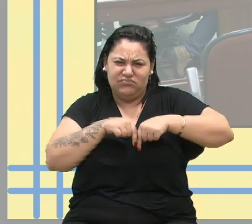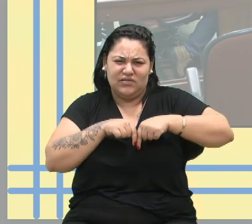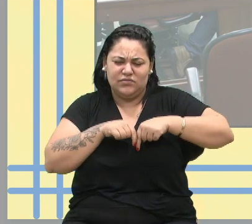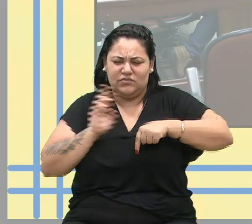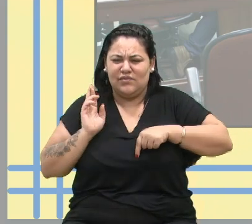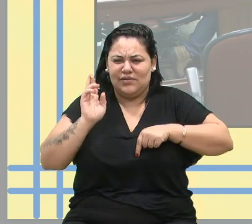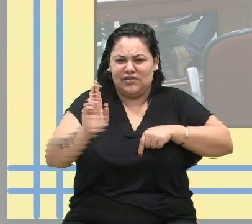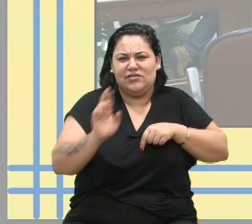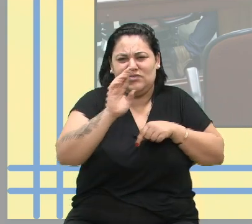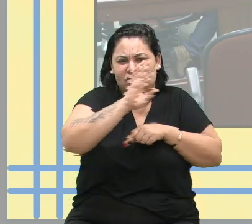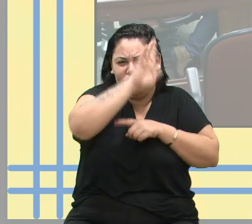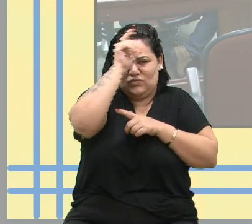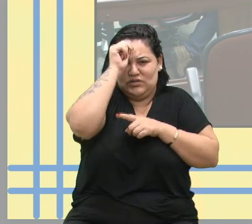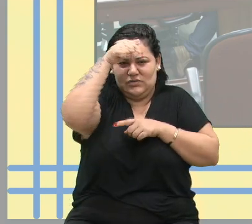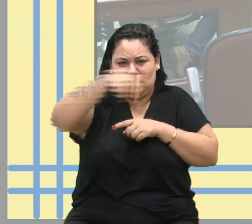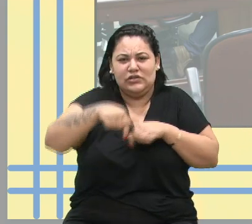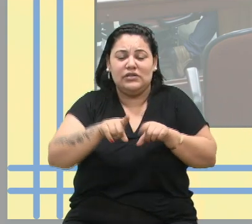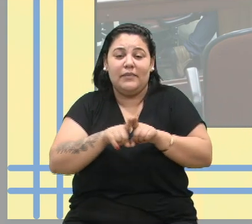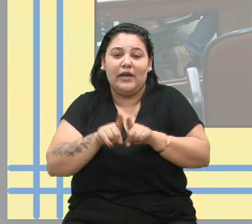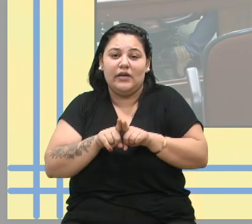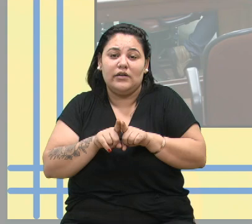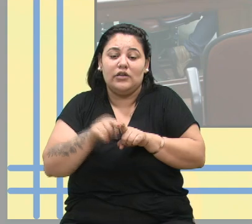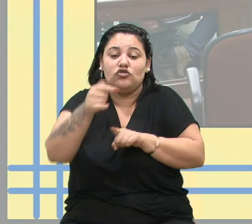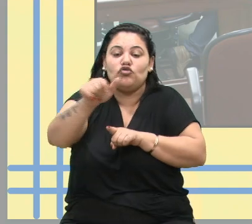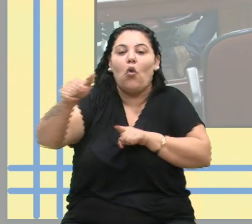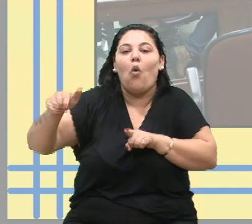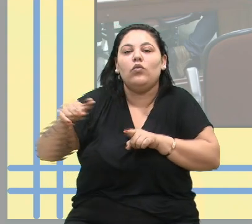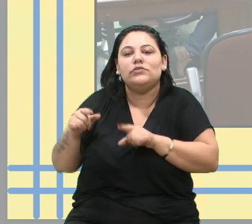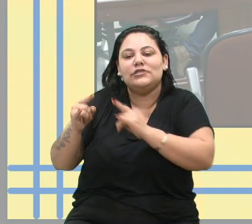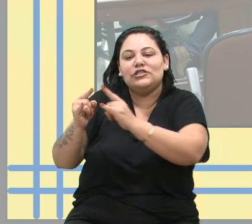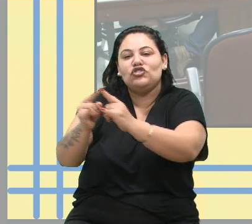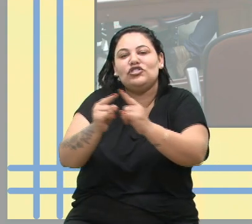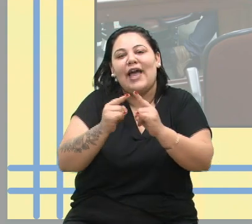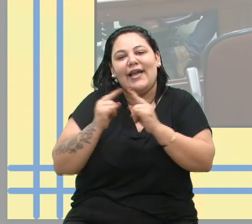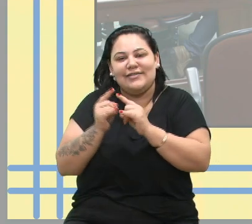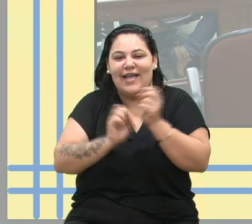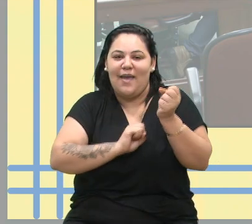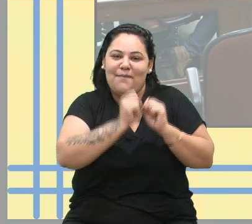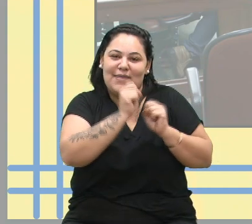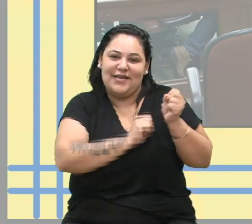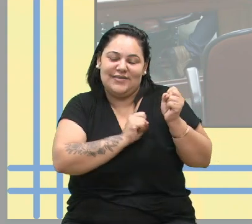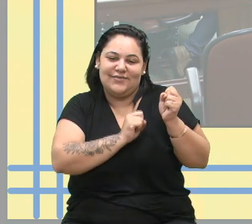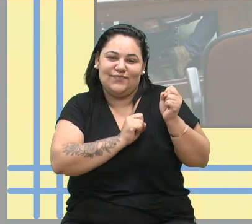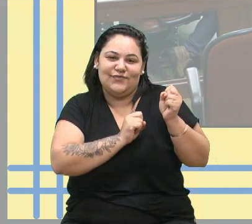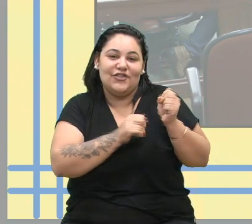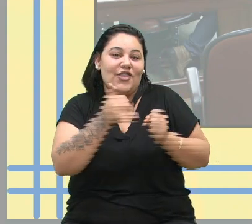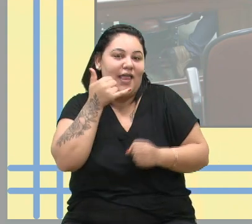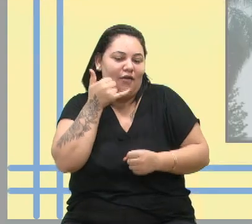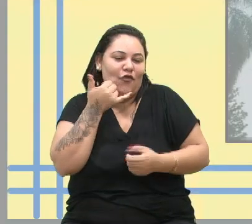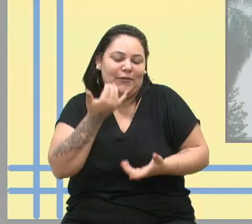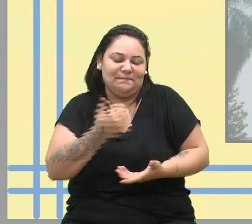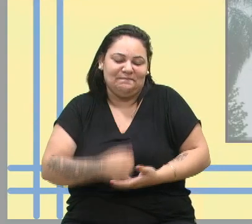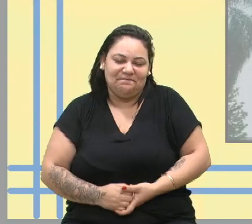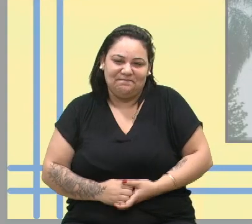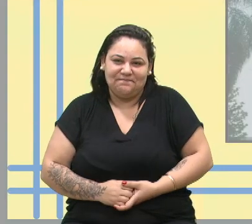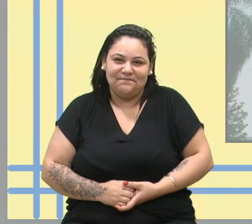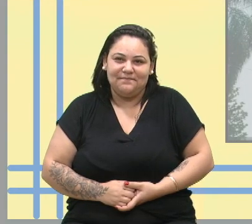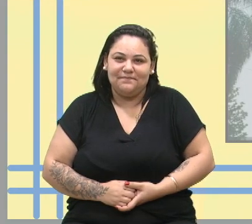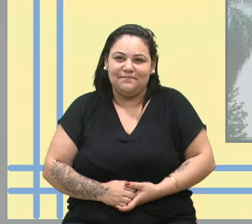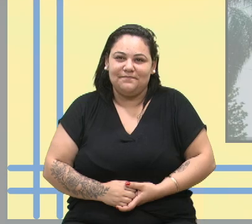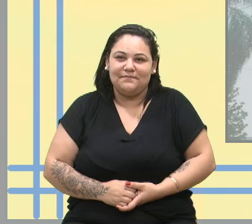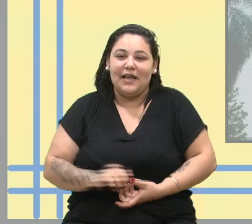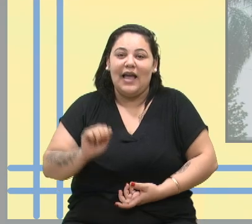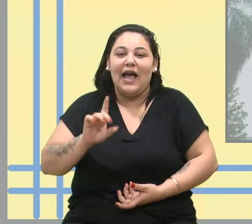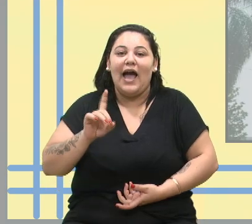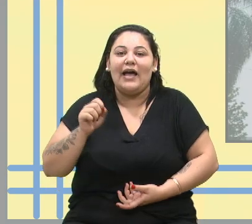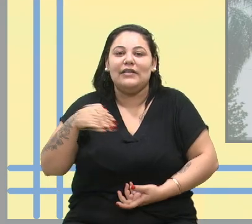município e das entidades das empresas de telefonia. No momento oportuno, uma parte, vereador. Pode